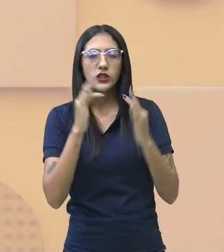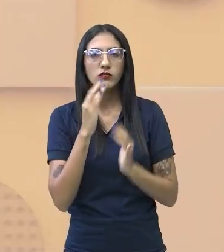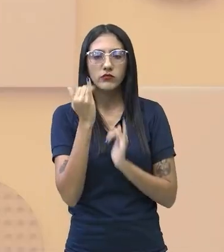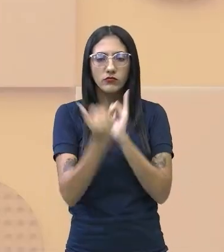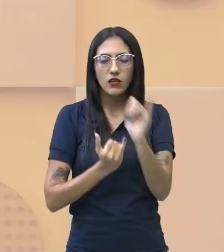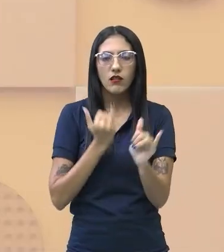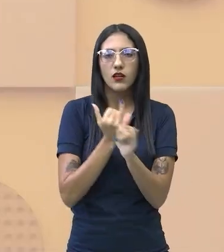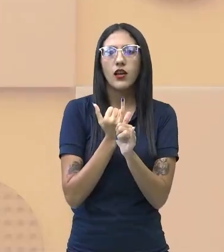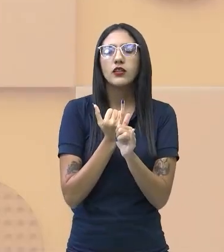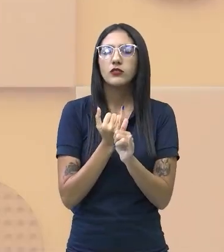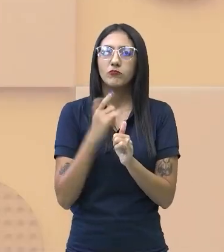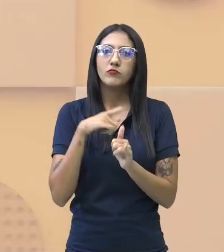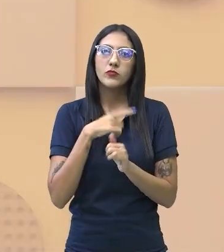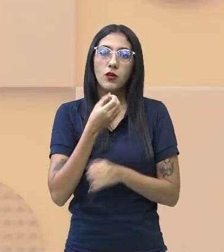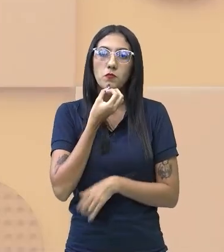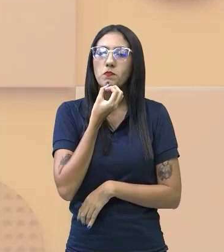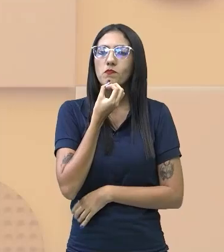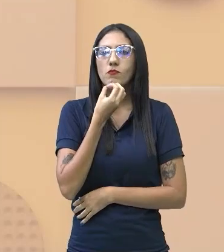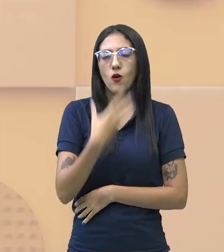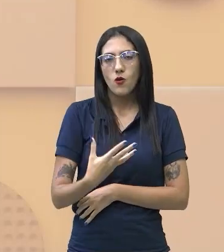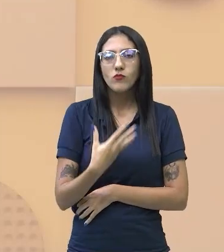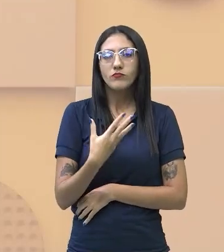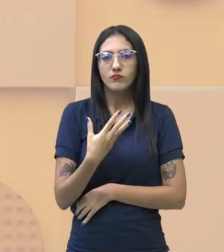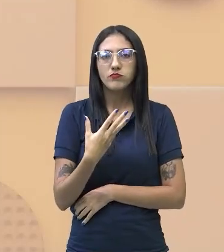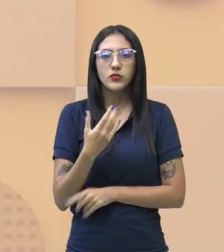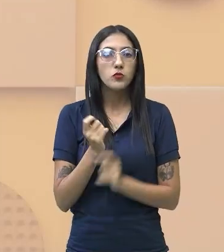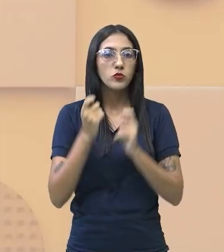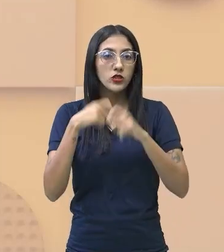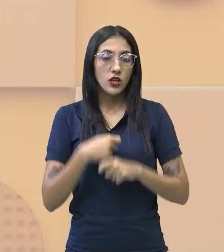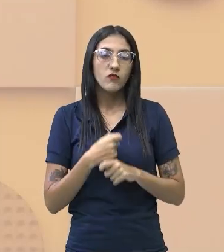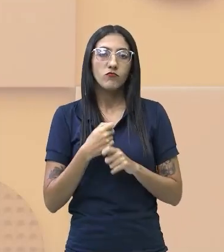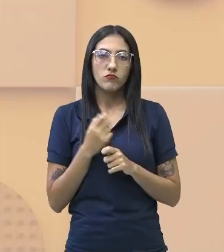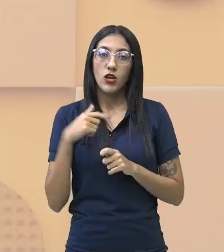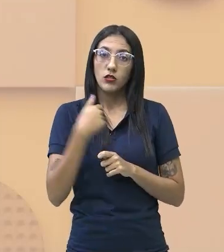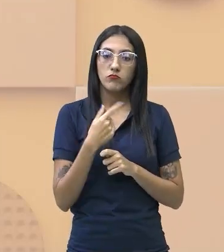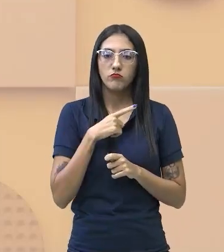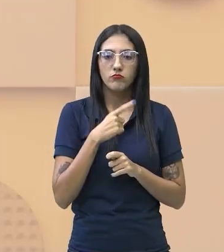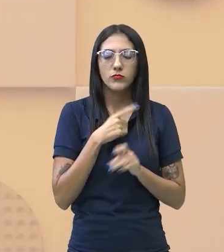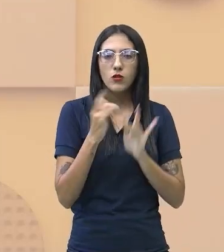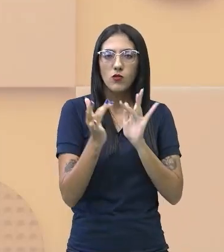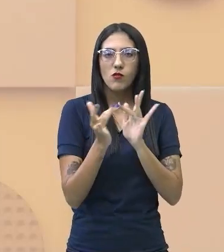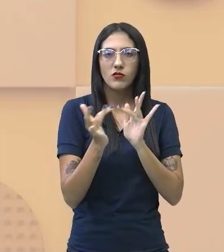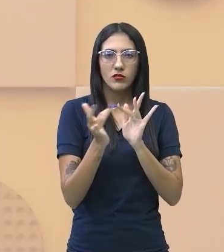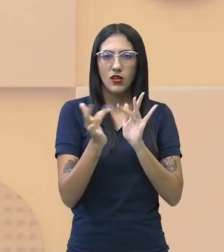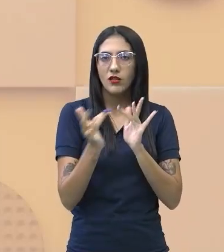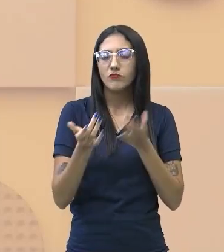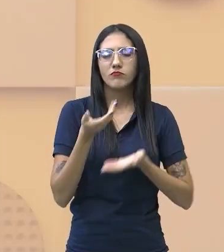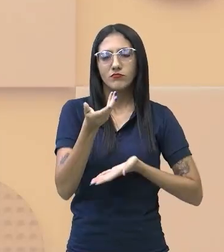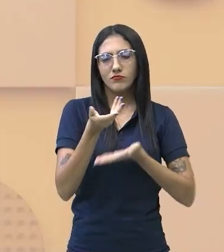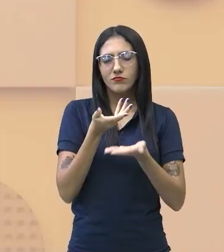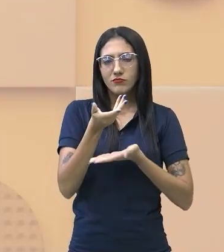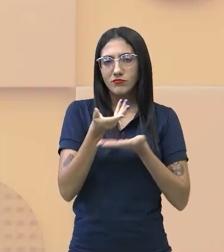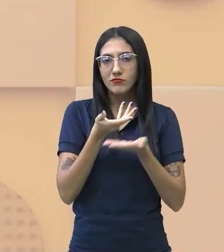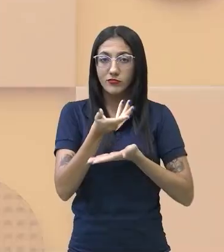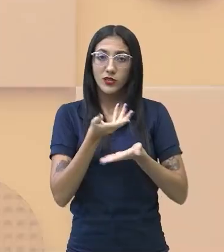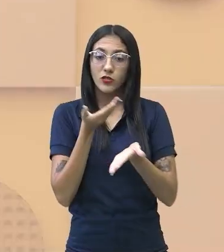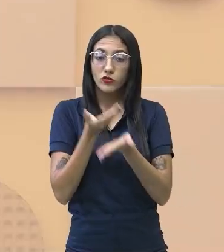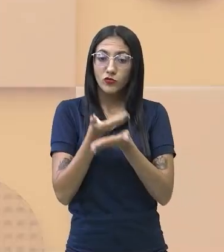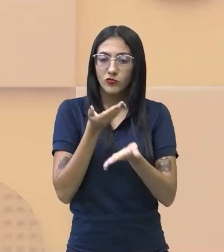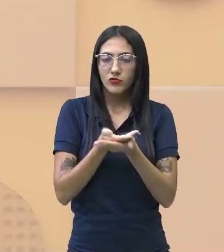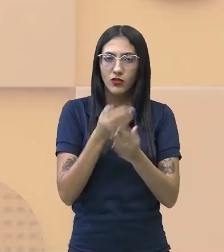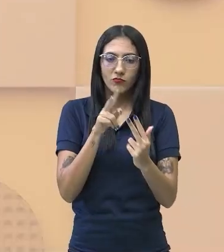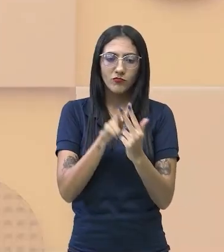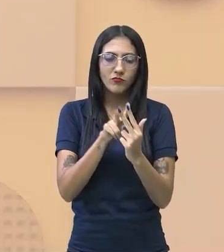internet, elas funcionam, então, para que a gente possa, então, né, se comunicar, ter aulas